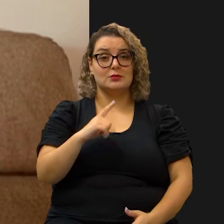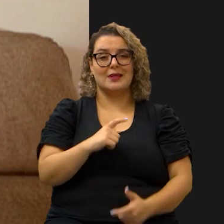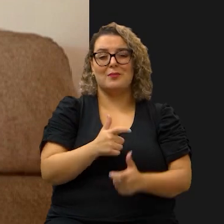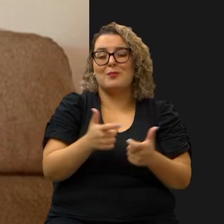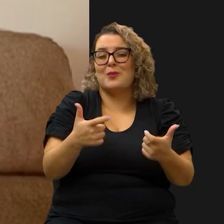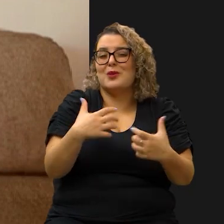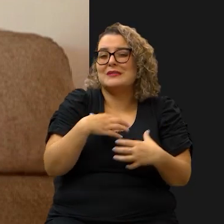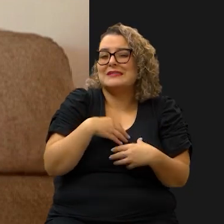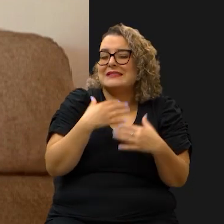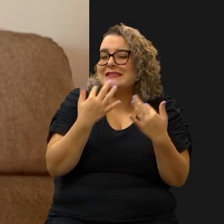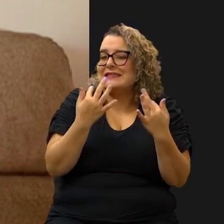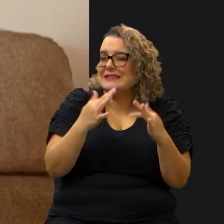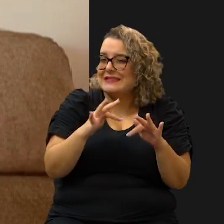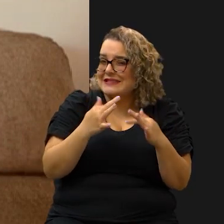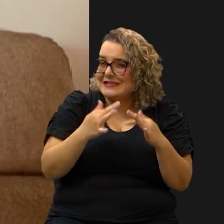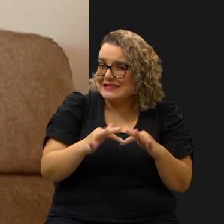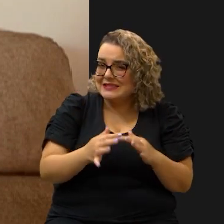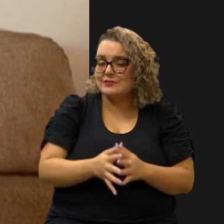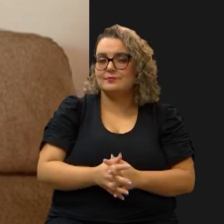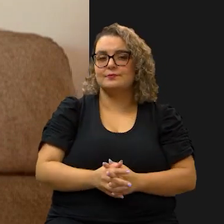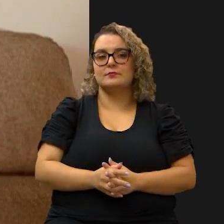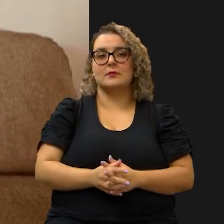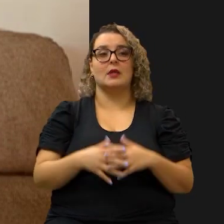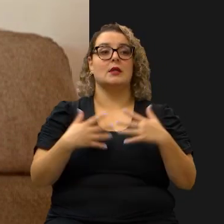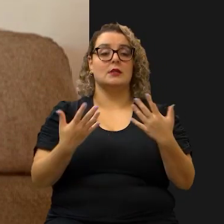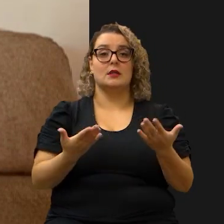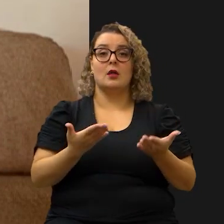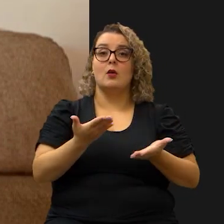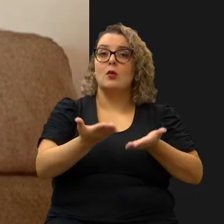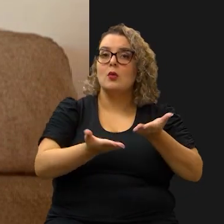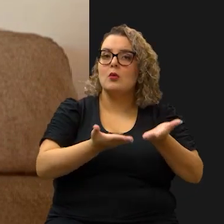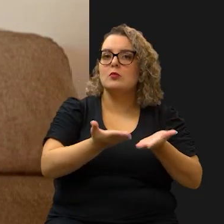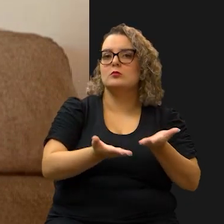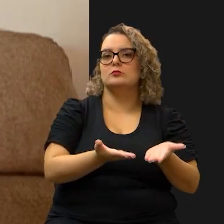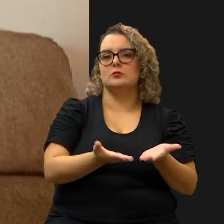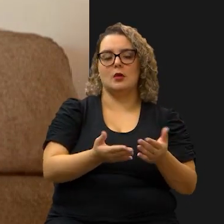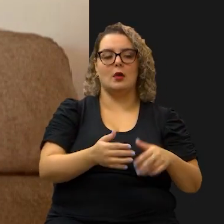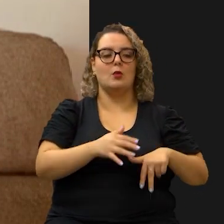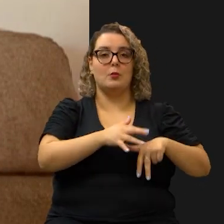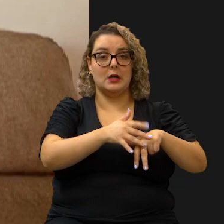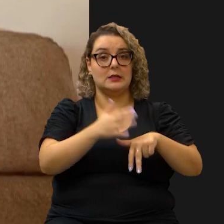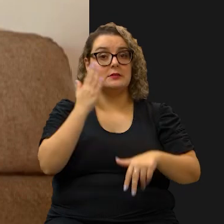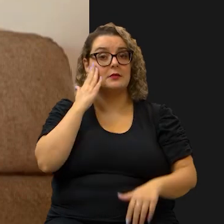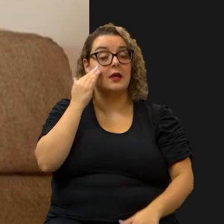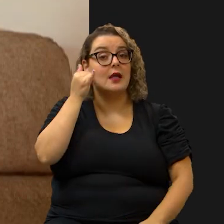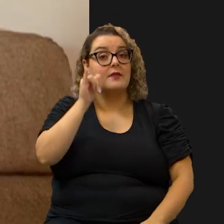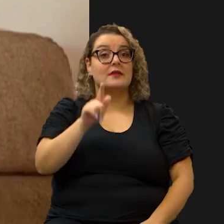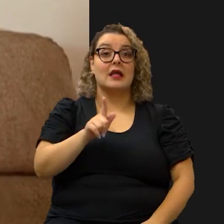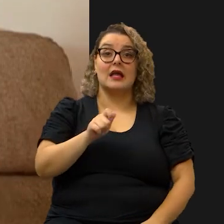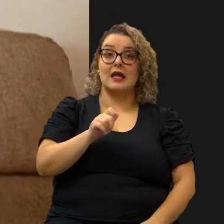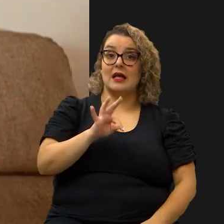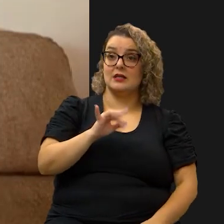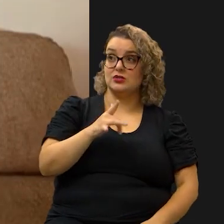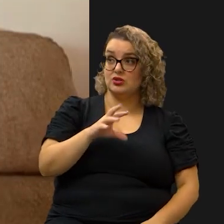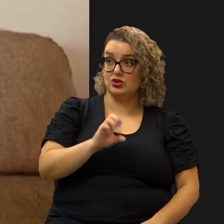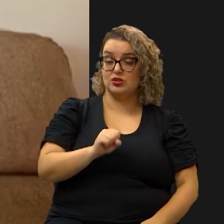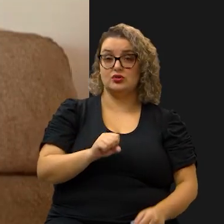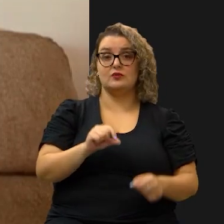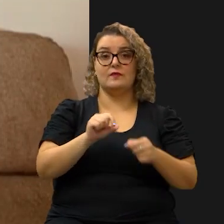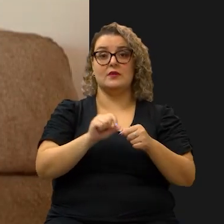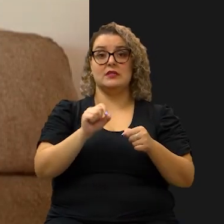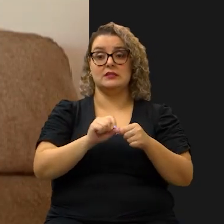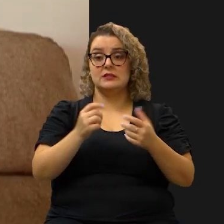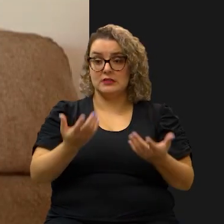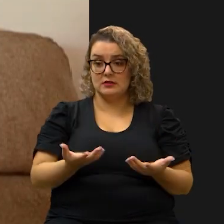disse, que você tem maior sensibilidade à dor, tudo. Então, o paciente já ciente disso, ele vai evitar gatilhos que